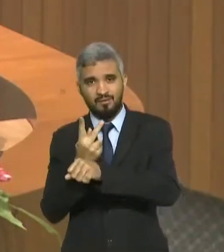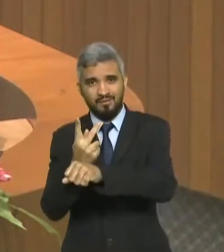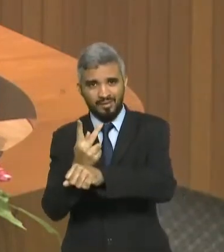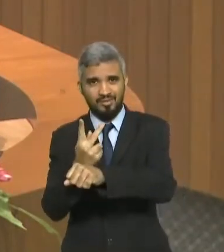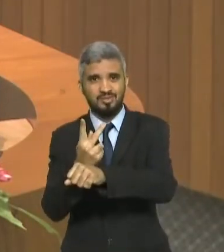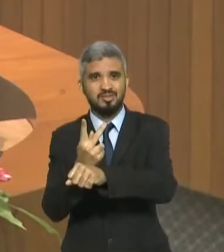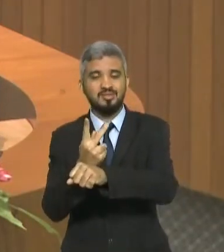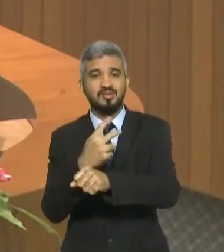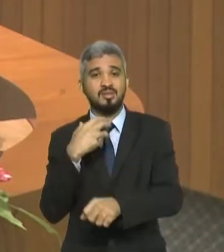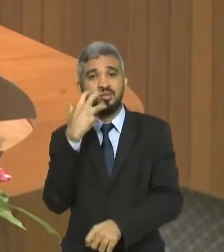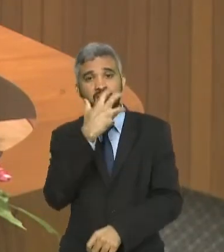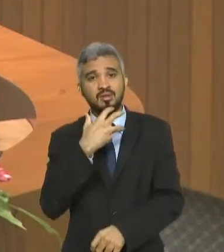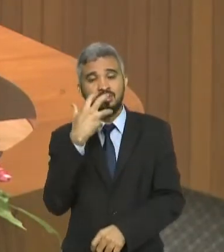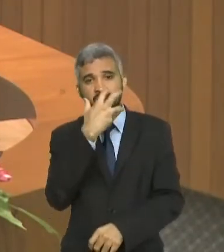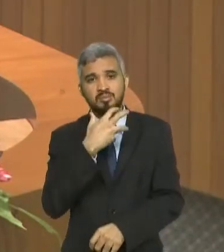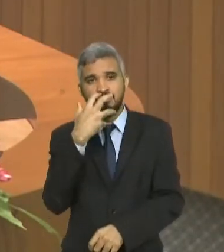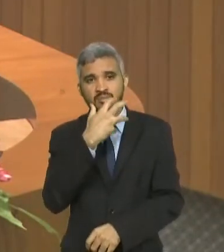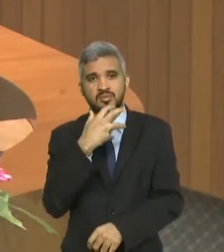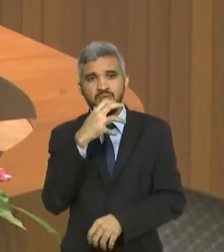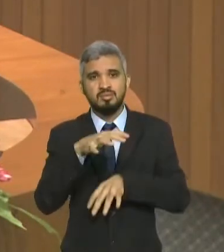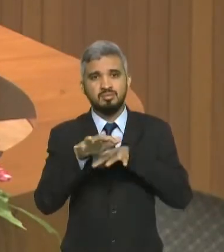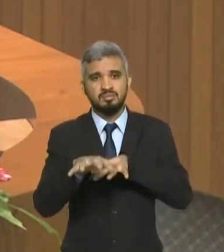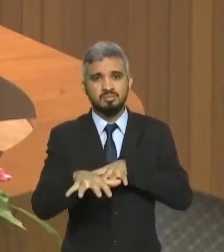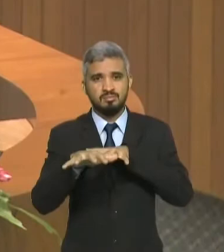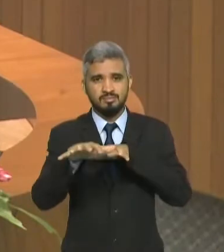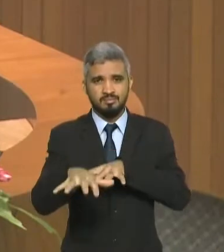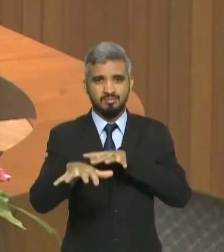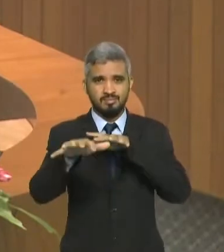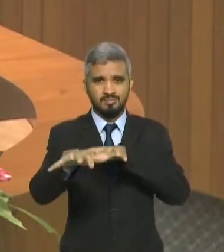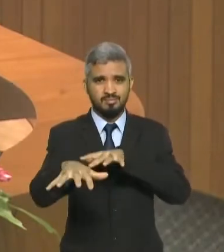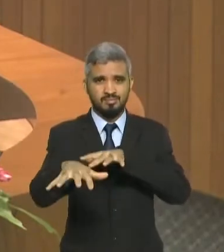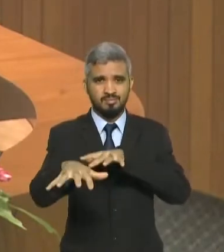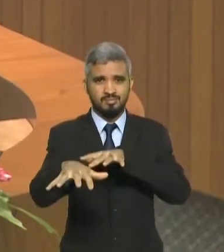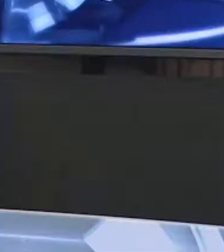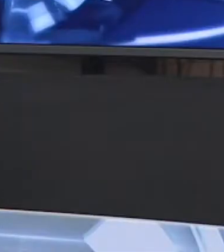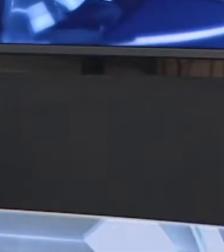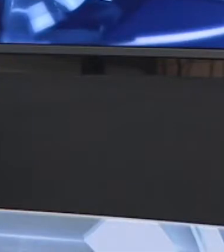de desfile, essas bandas tradicionais que existem em todo o estado.